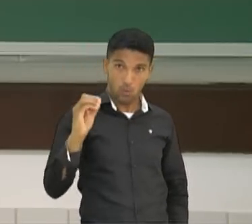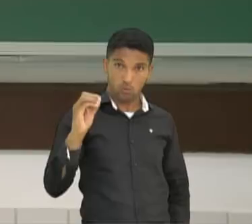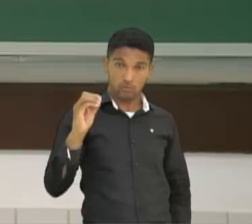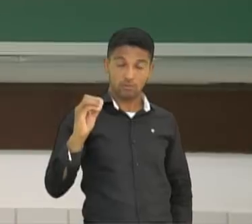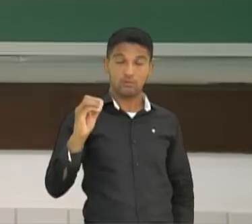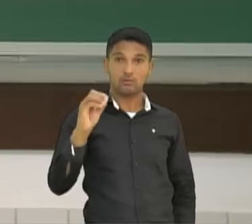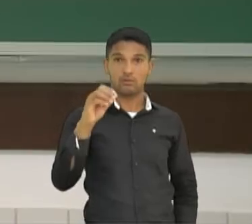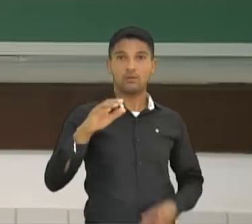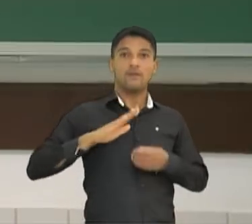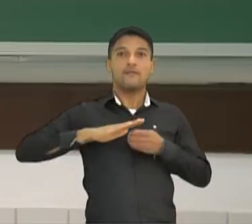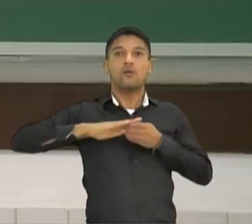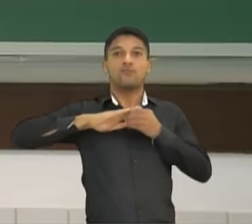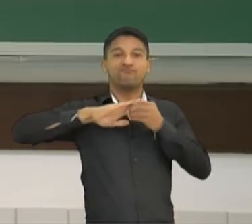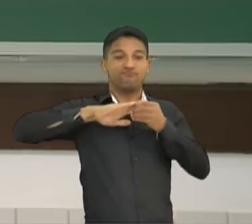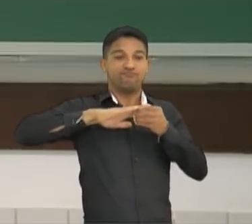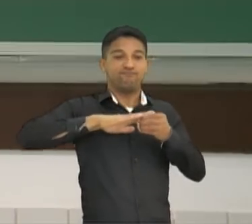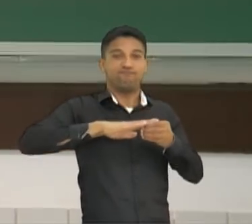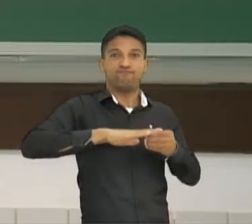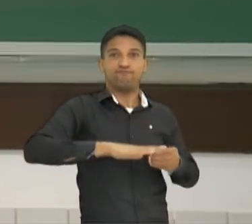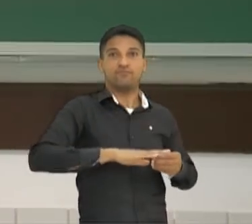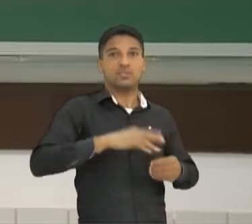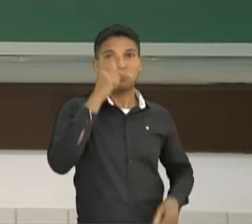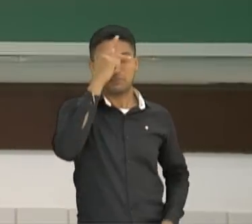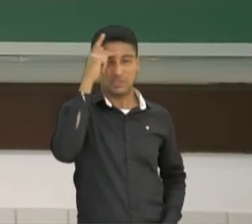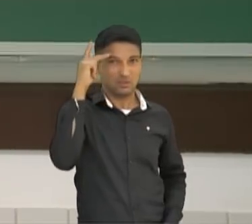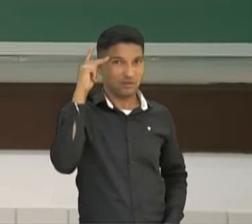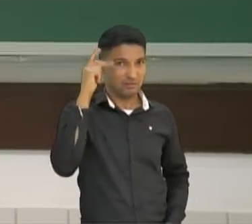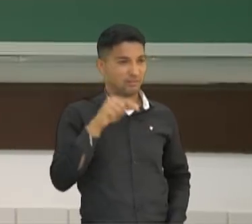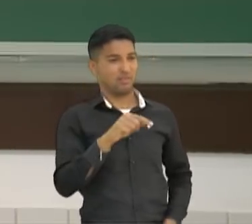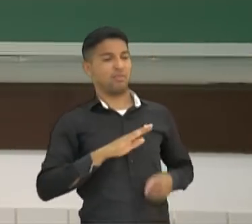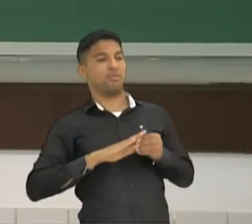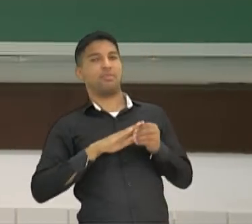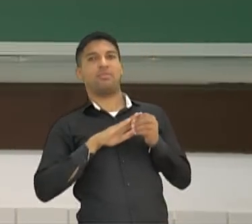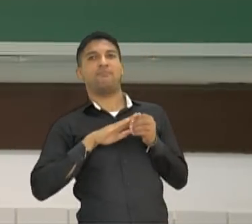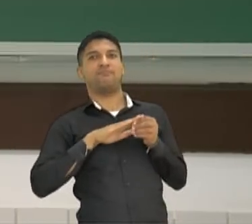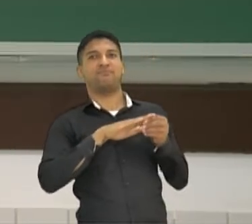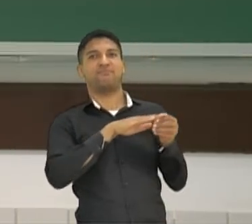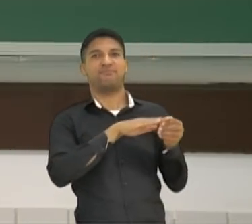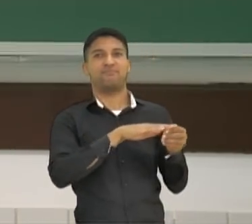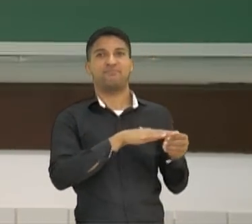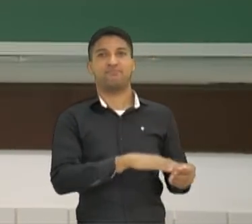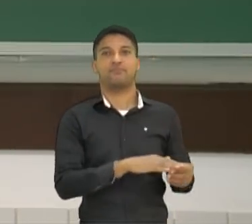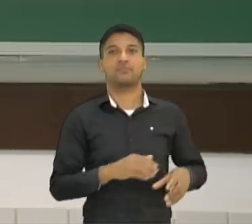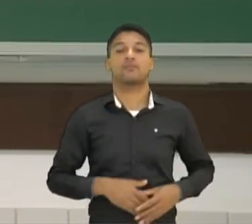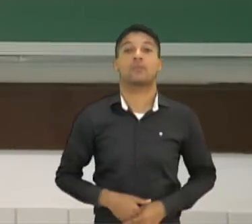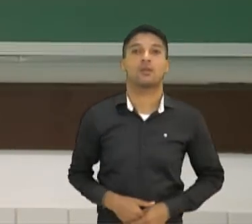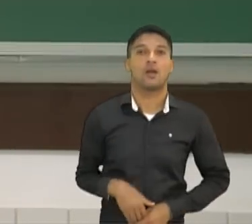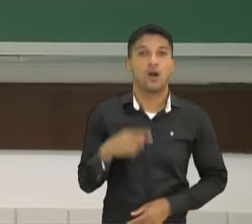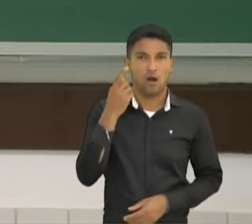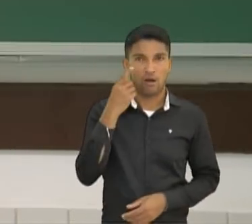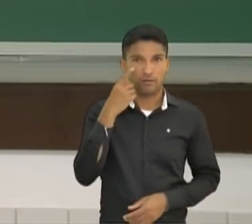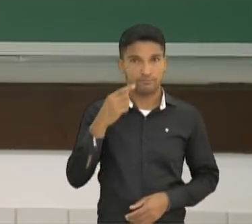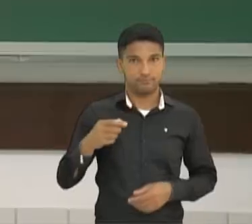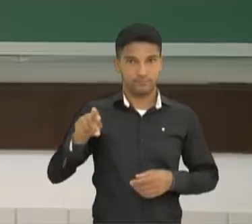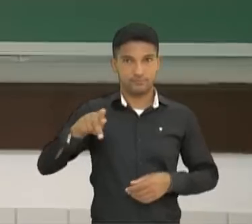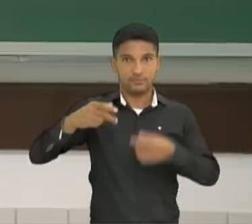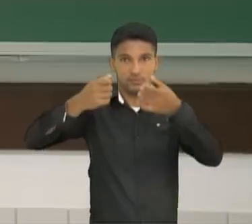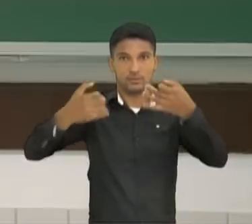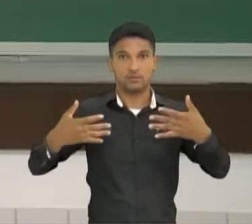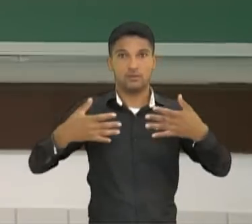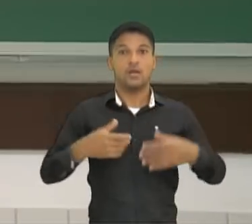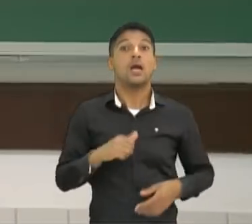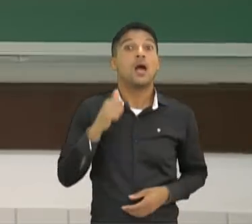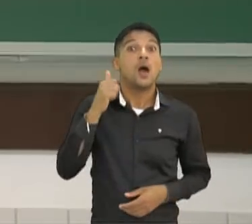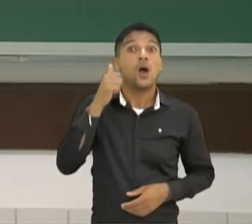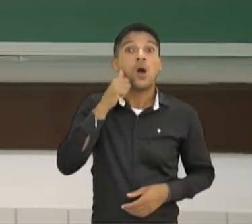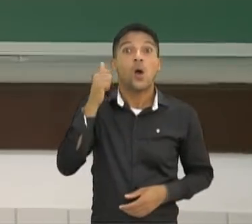a mãe, né, foi fazer um almoço em família, aí convidou todo mundo, né, enfim, e para o almoço em família ela resolveu fazer um